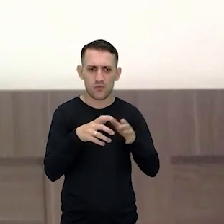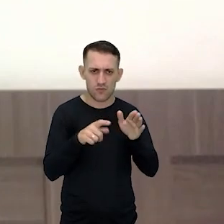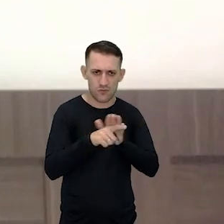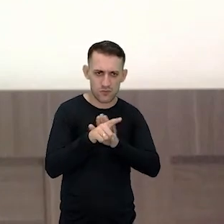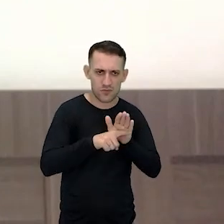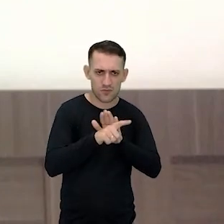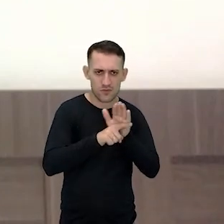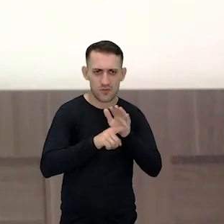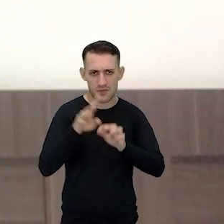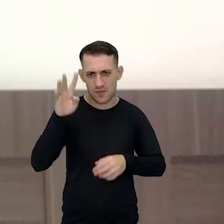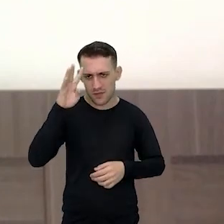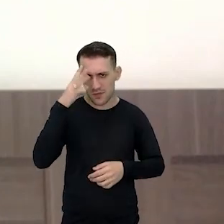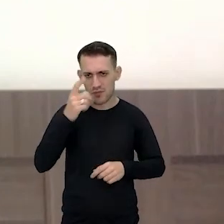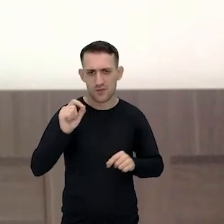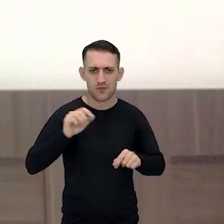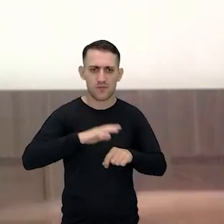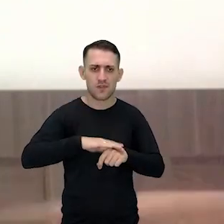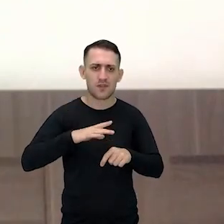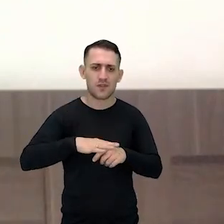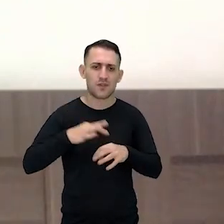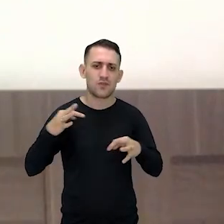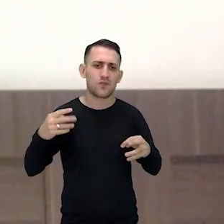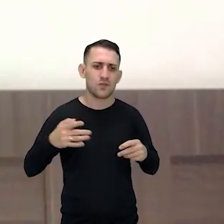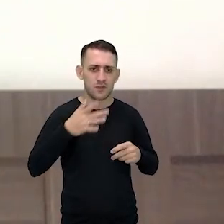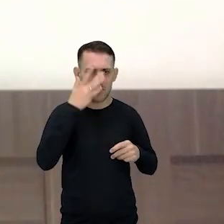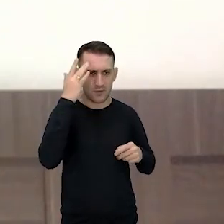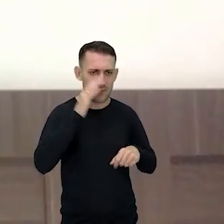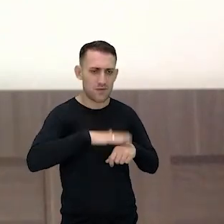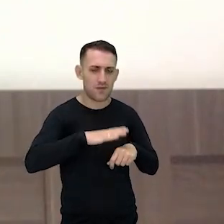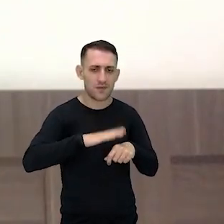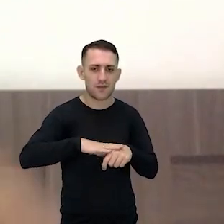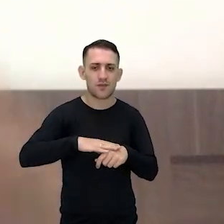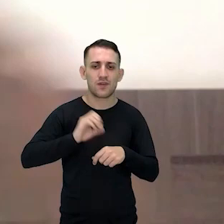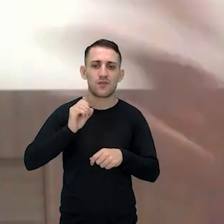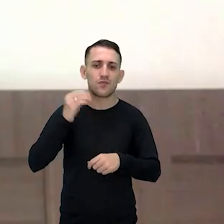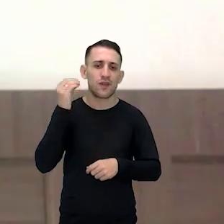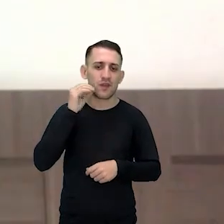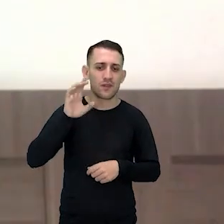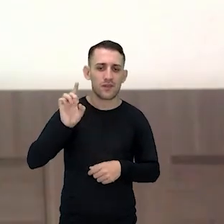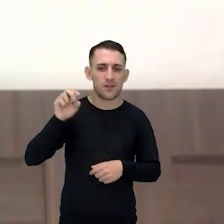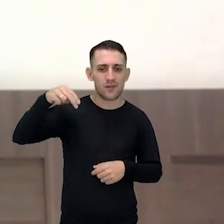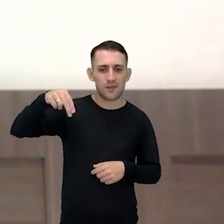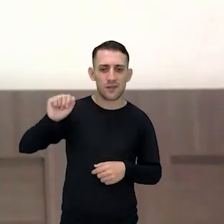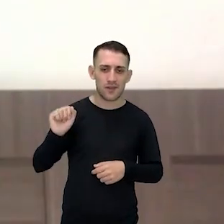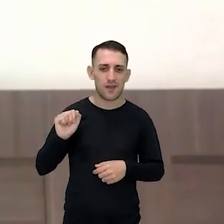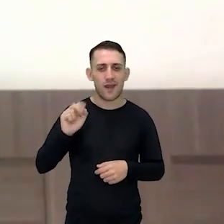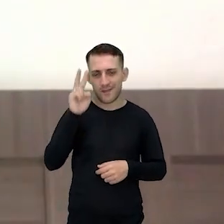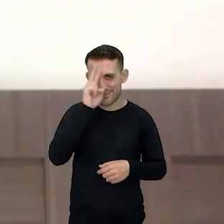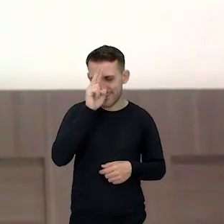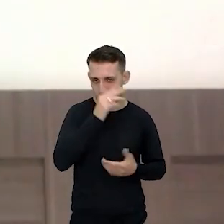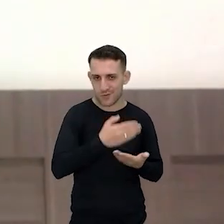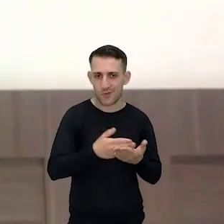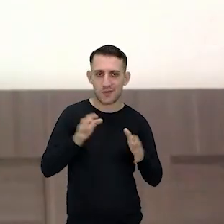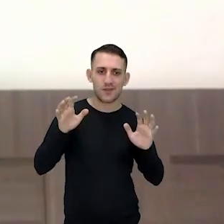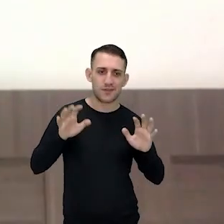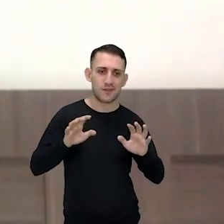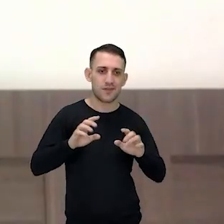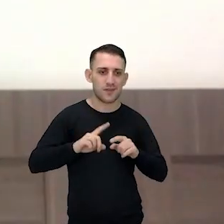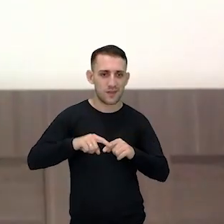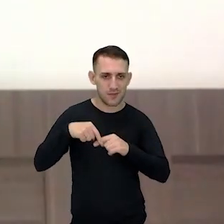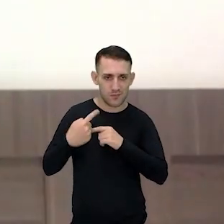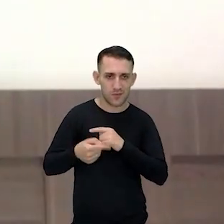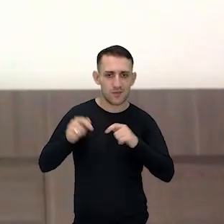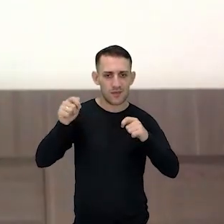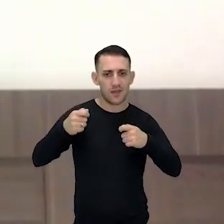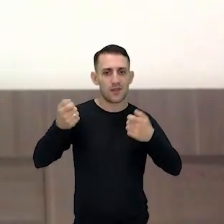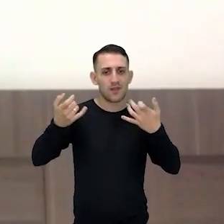investigadores resolveram submeter todos os suspeitos a um teste de DNA. E aí que a história começa, né? Então, após a explanação